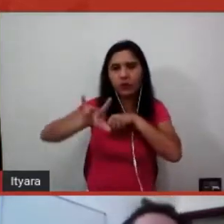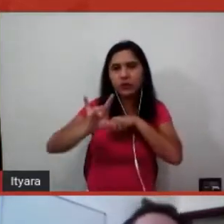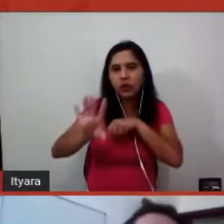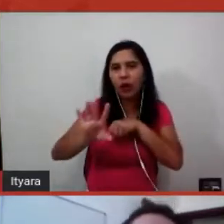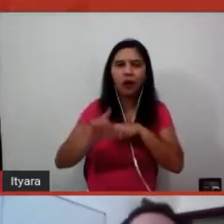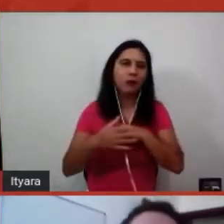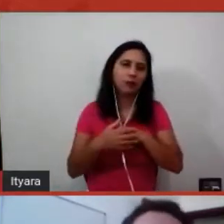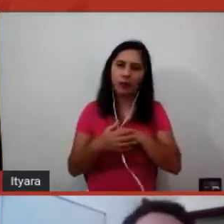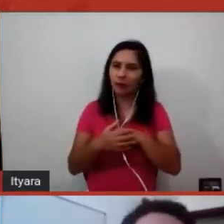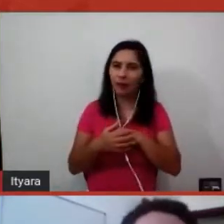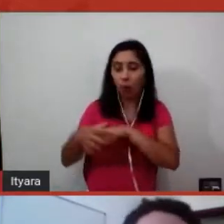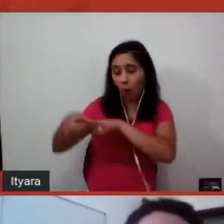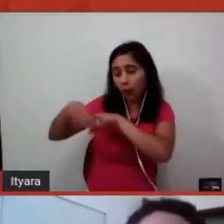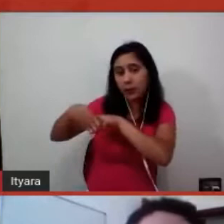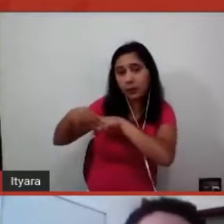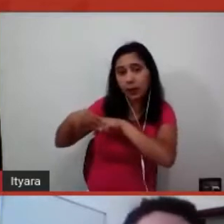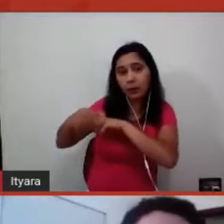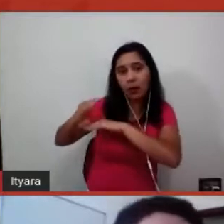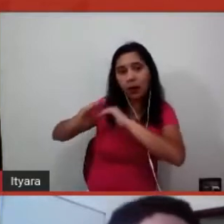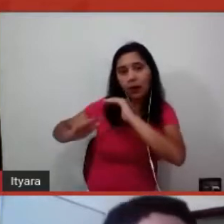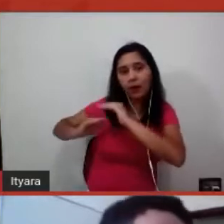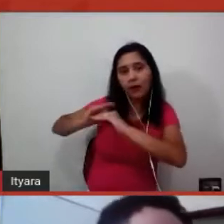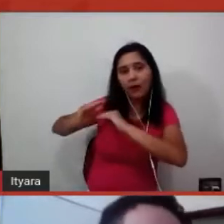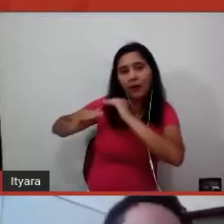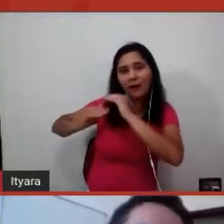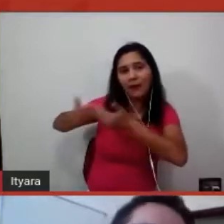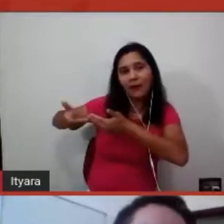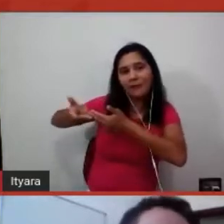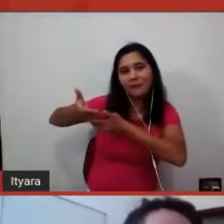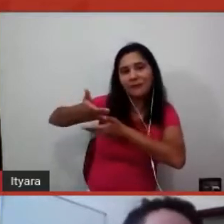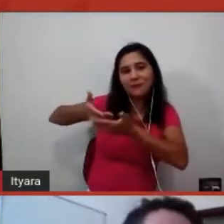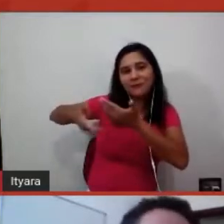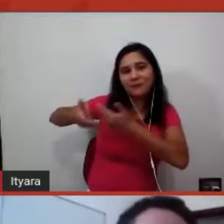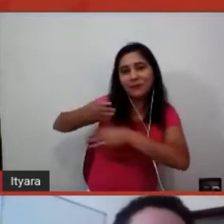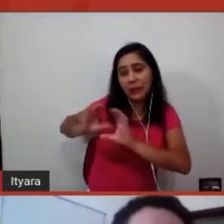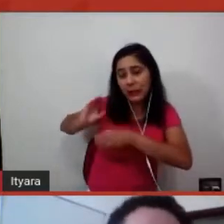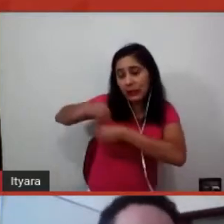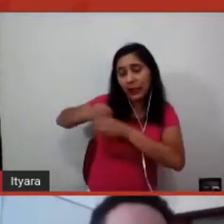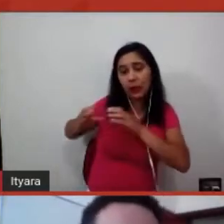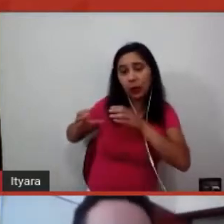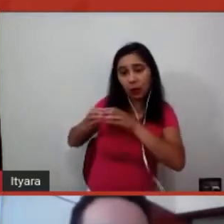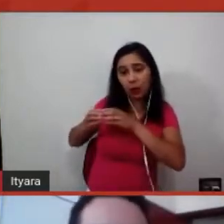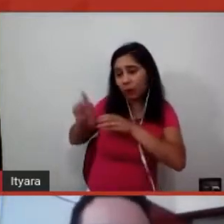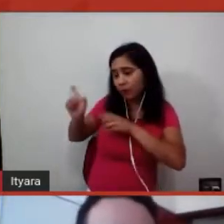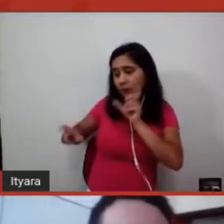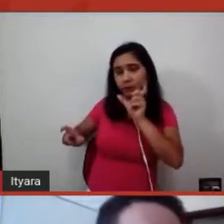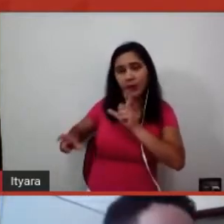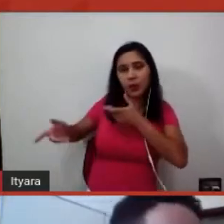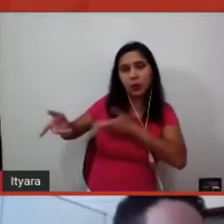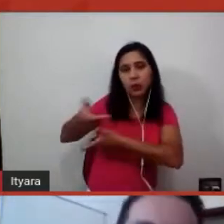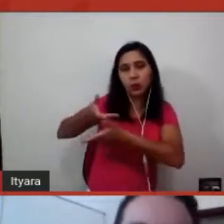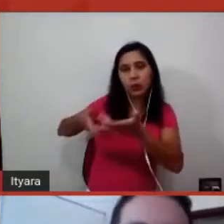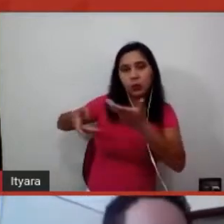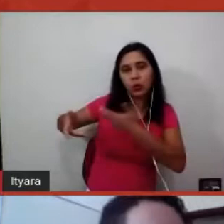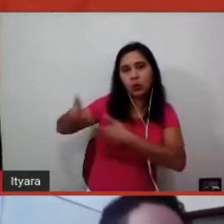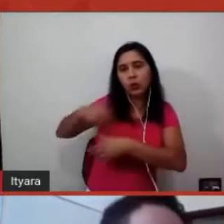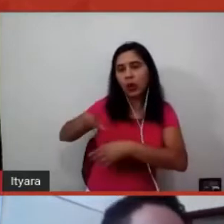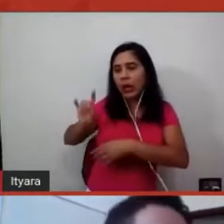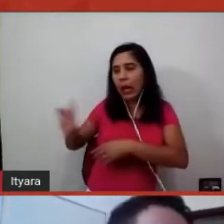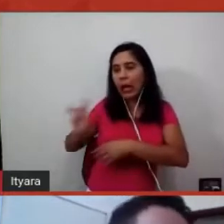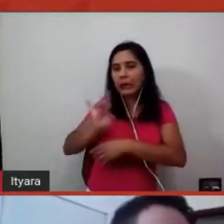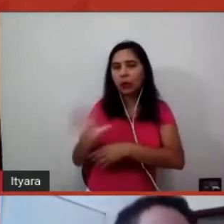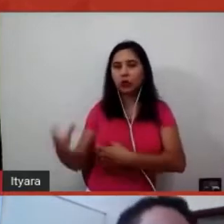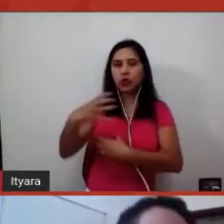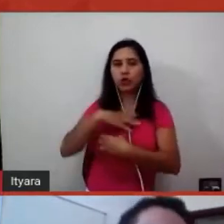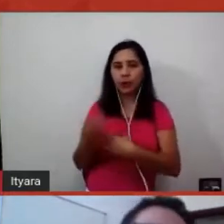ser construído a partir do grupo, desses pequenos grupos, de cada um dos participantes, com as suas idiosincrasias,